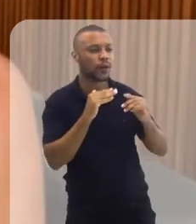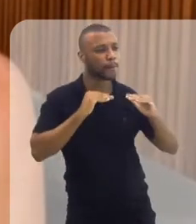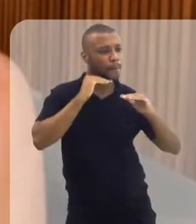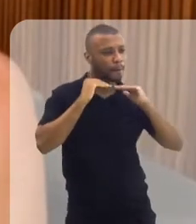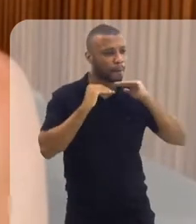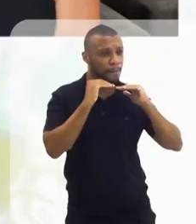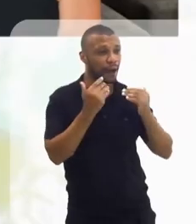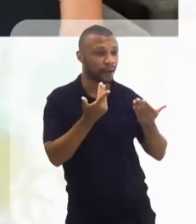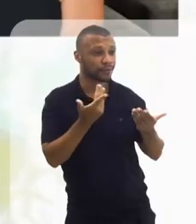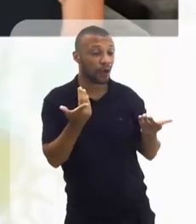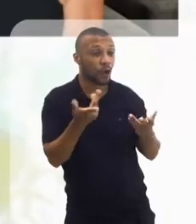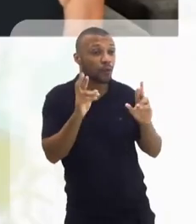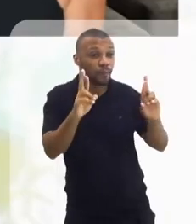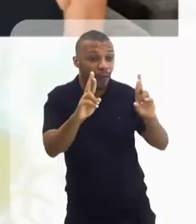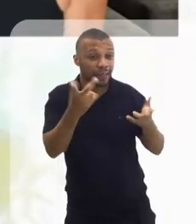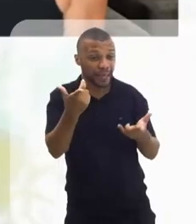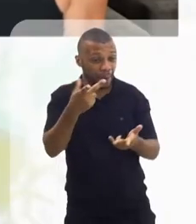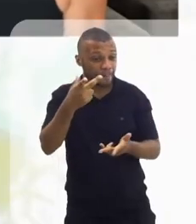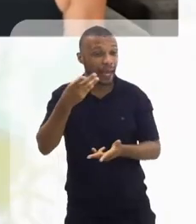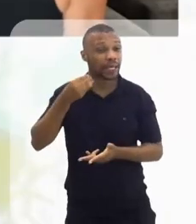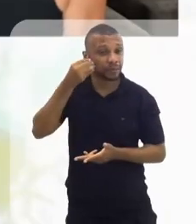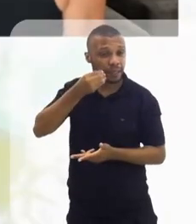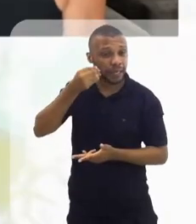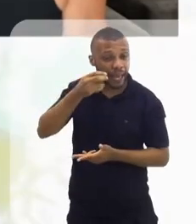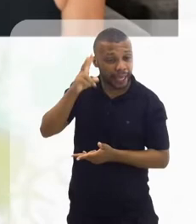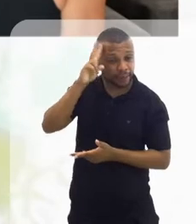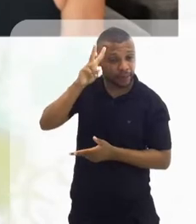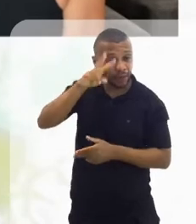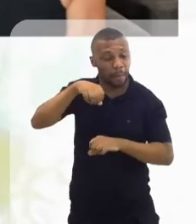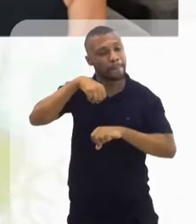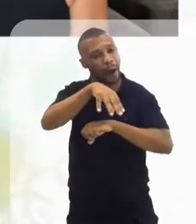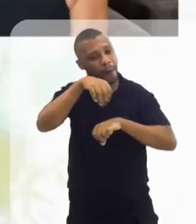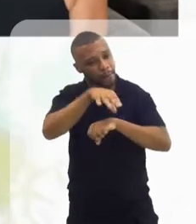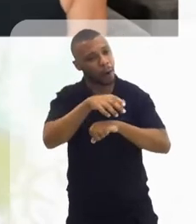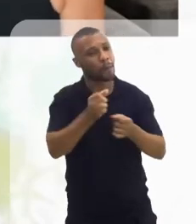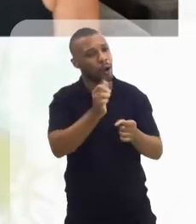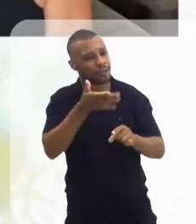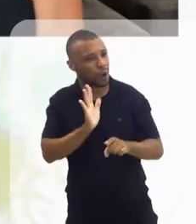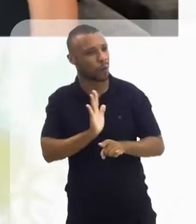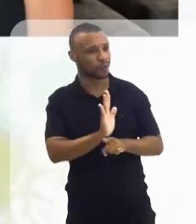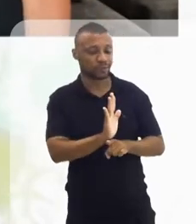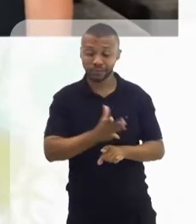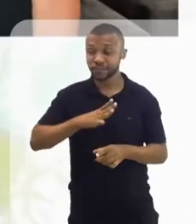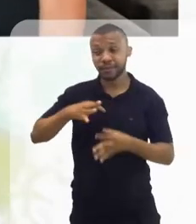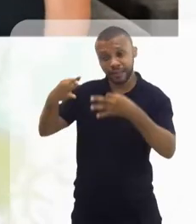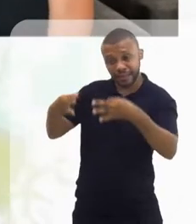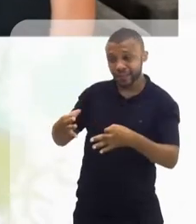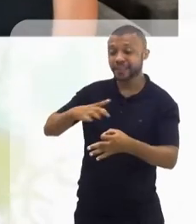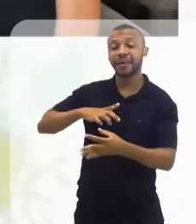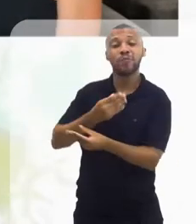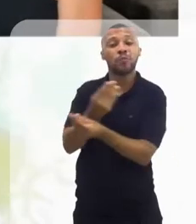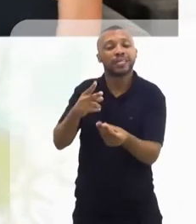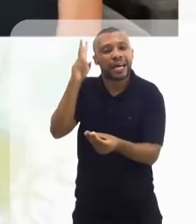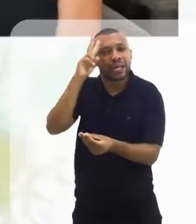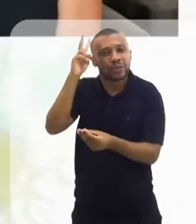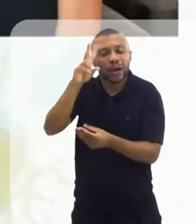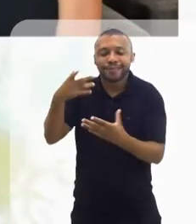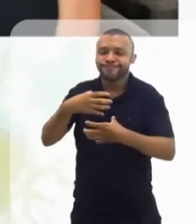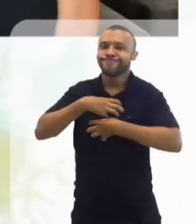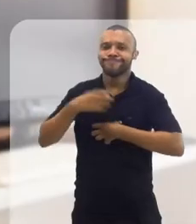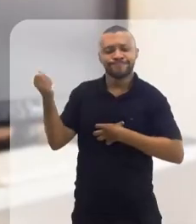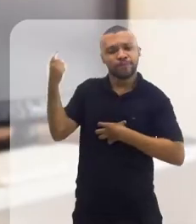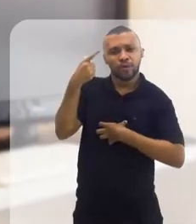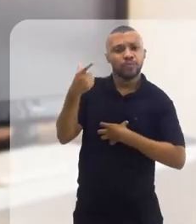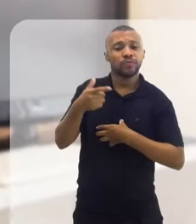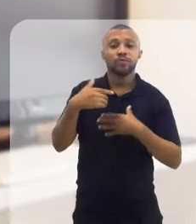você. Então, Espero que eu vamos lá. contribua com as minhas histórias, né, também. Oh, com certeza, com certeza. Você é cheia de histórias